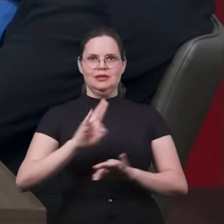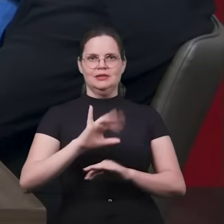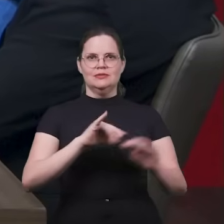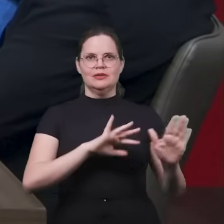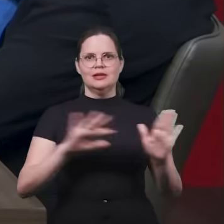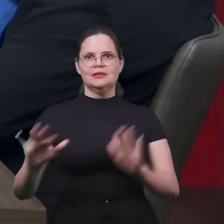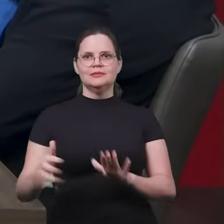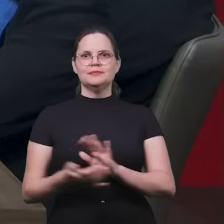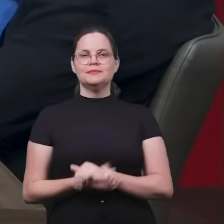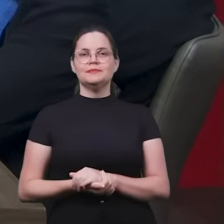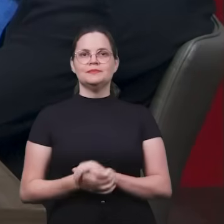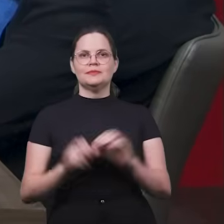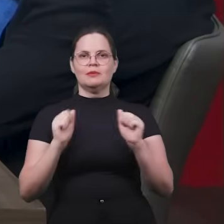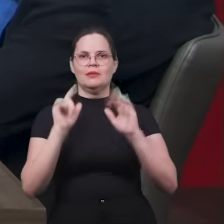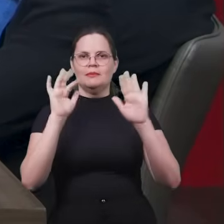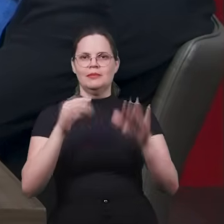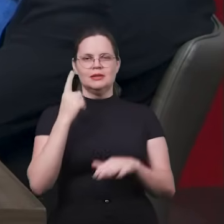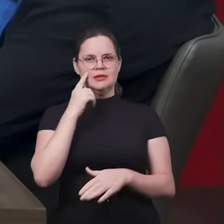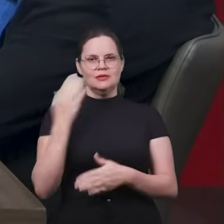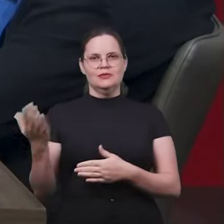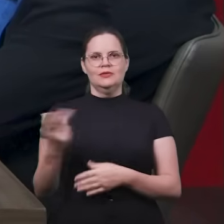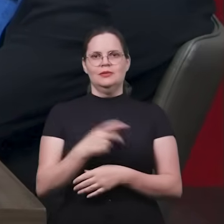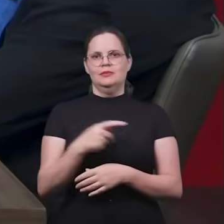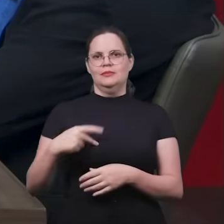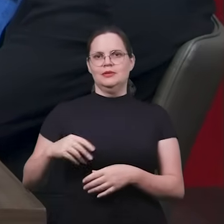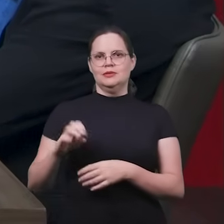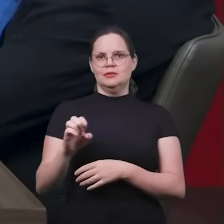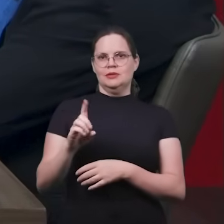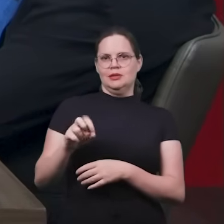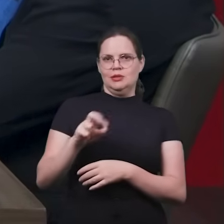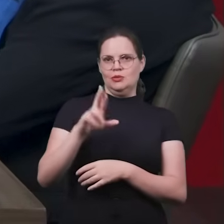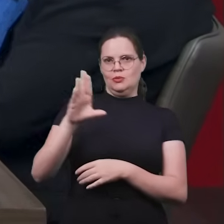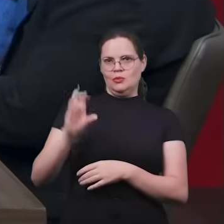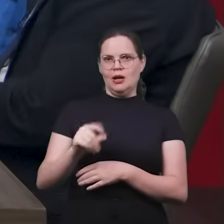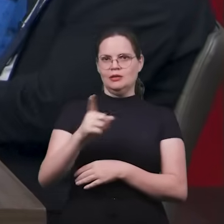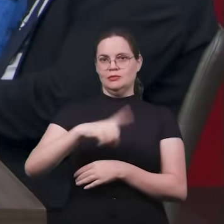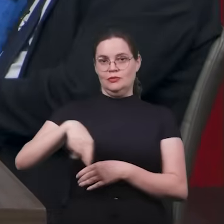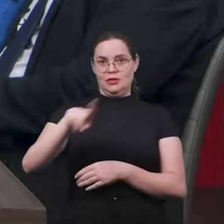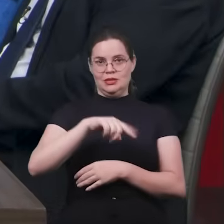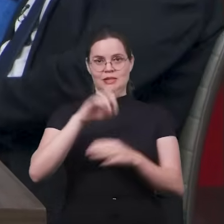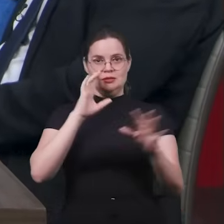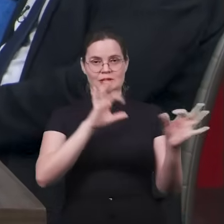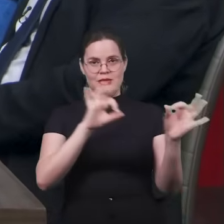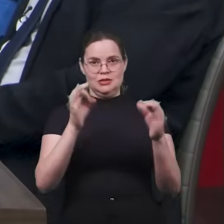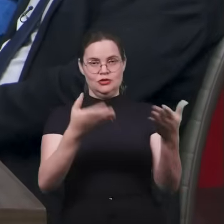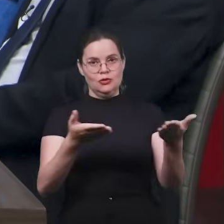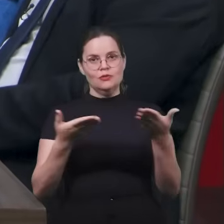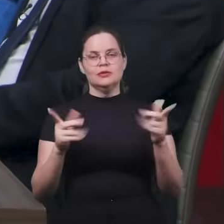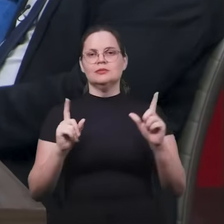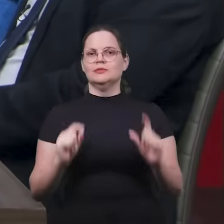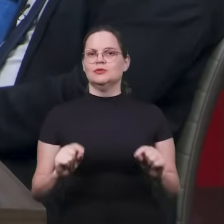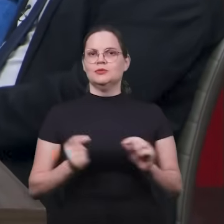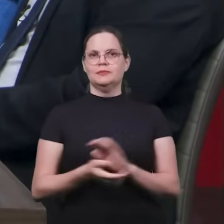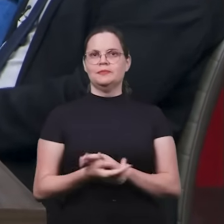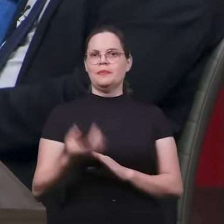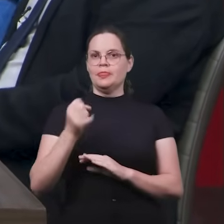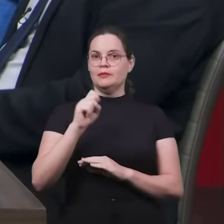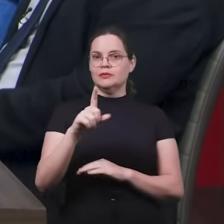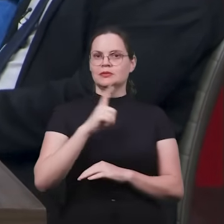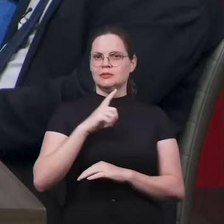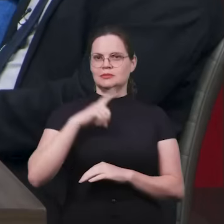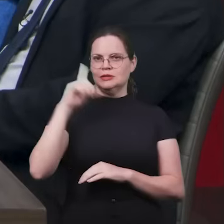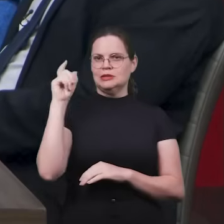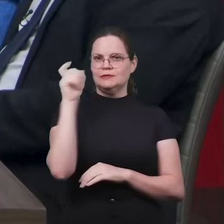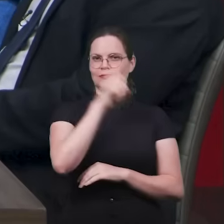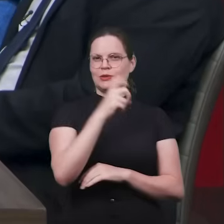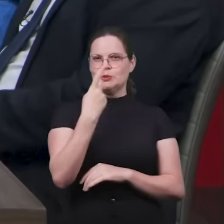grande bênção, né? Com o pastor Eduardo, nós convidamos a você que nos assiste Se você está passando por